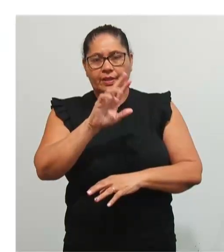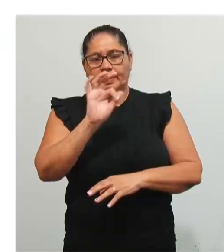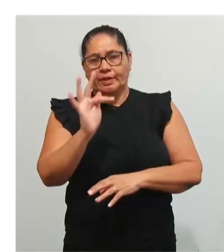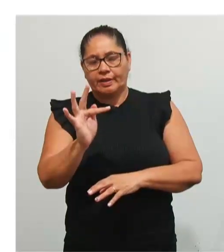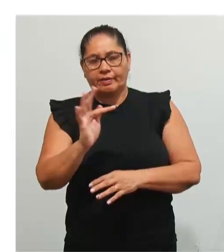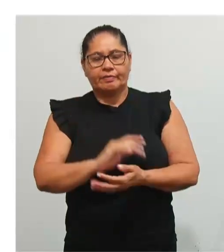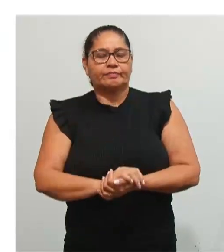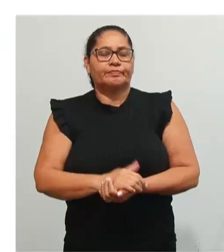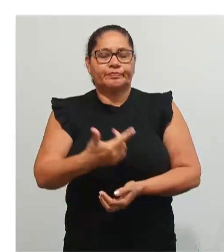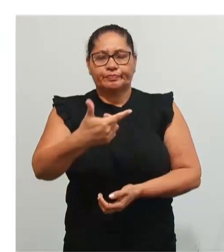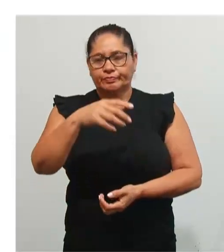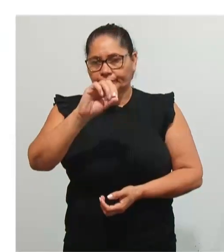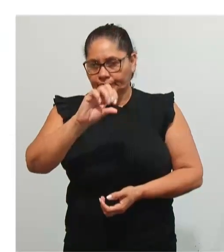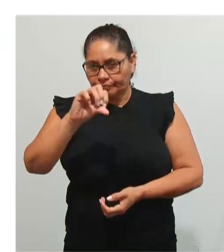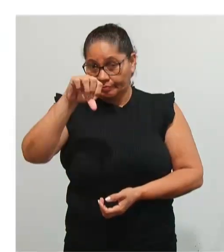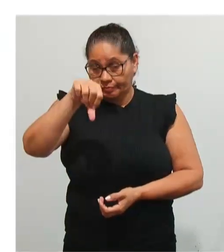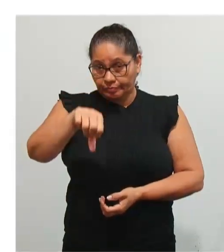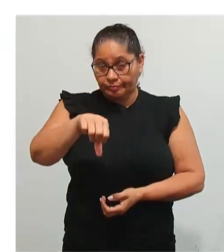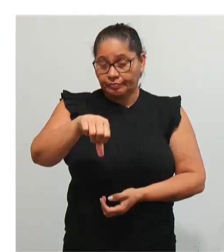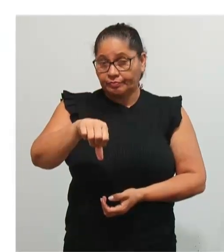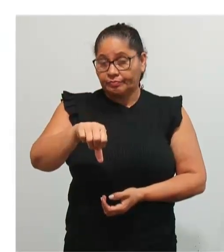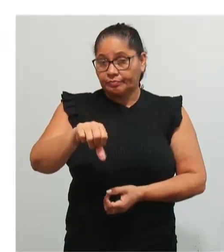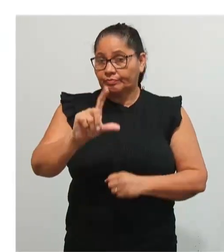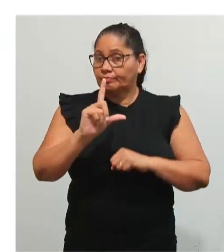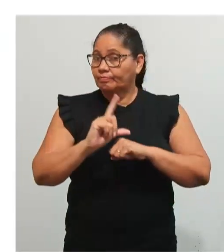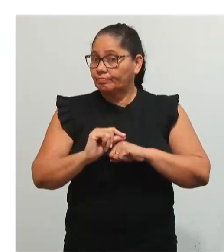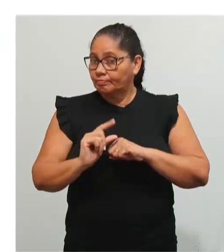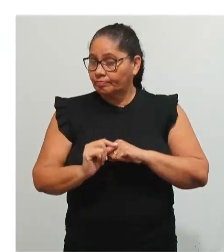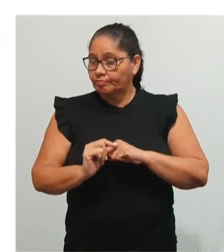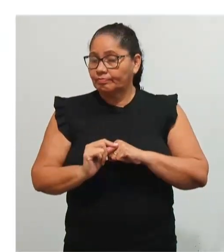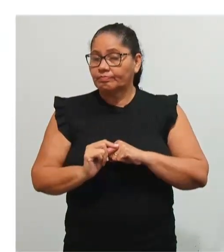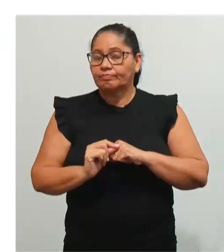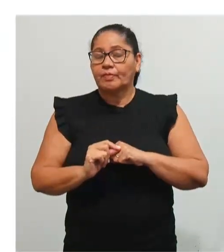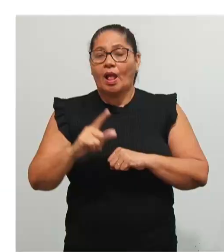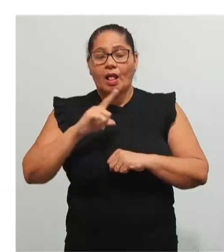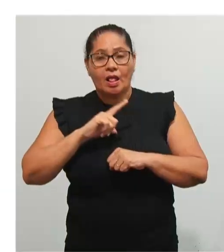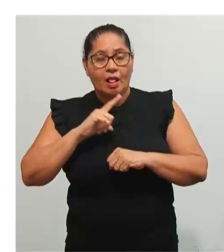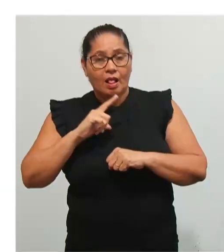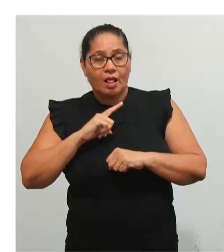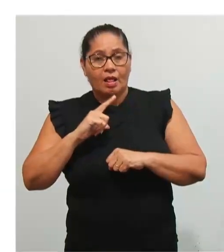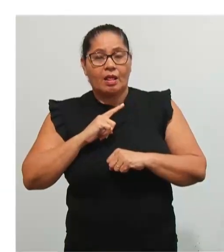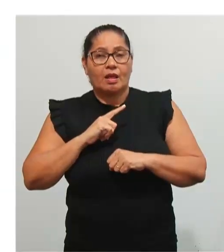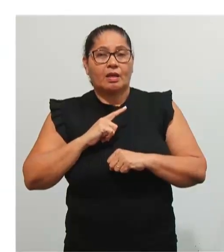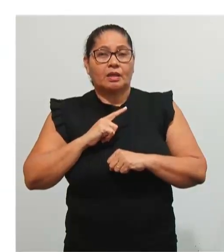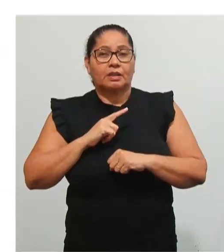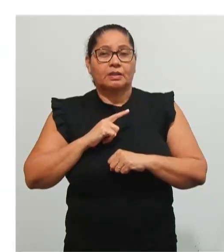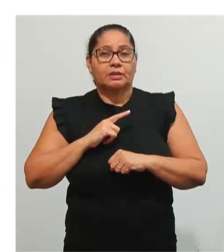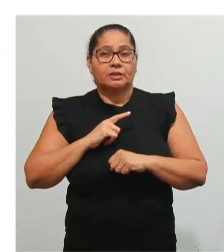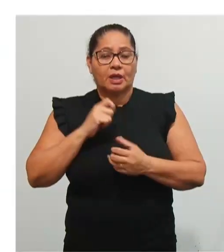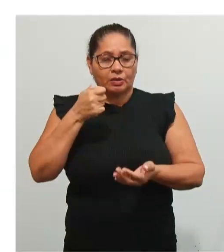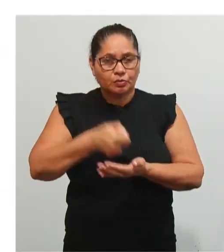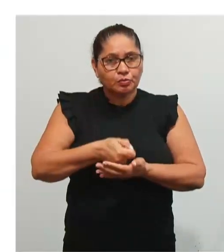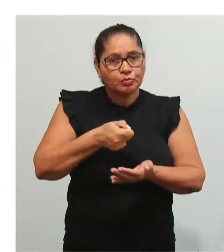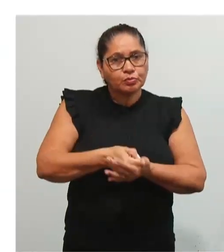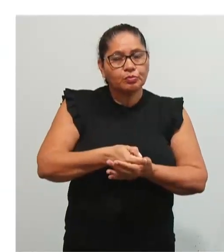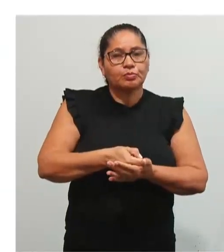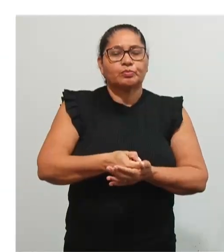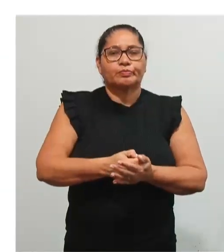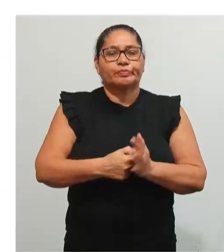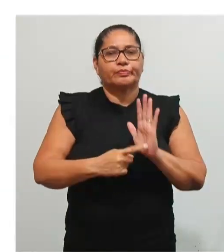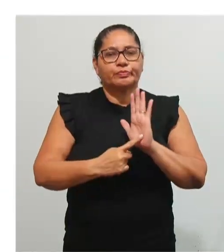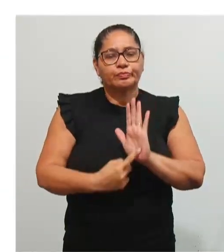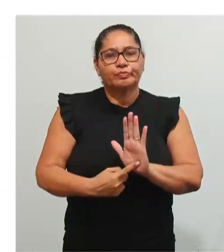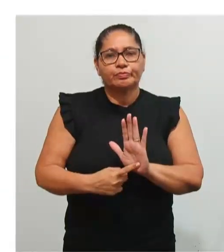131 de 2009 incluiu alguns artigos. E vale ressaltar que nesse artigo a gente vai ver a obrigatoriedade da disponibilização